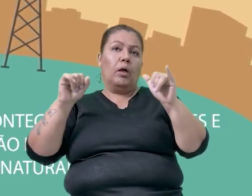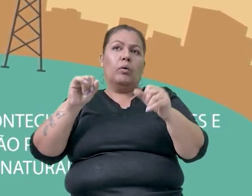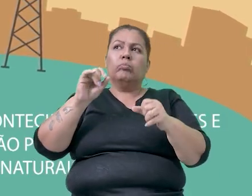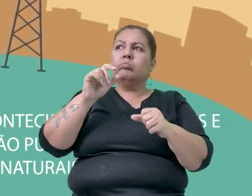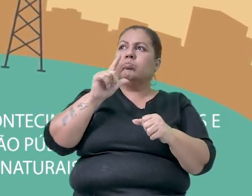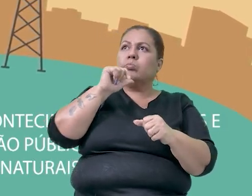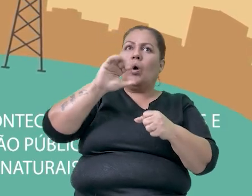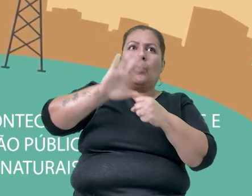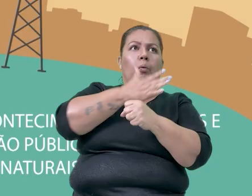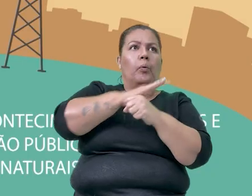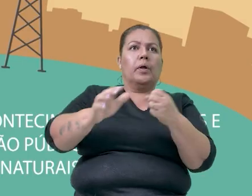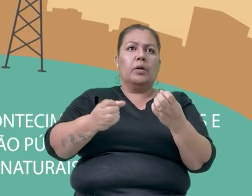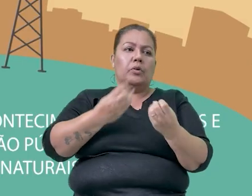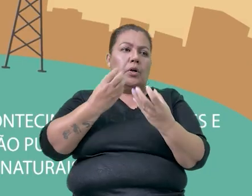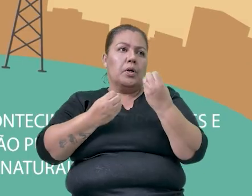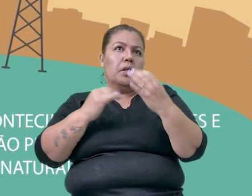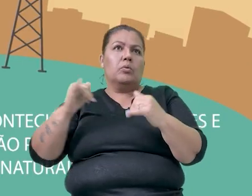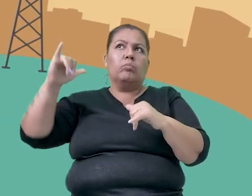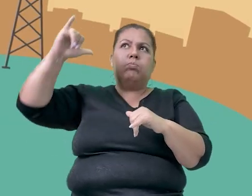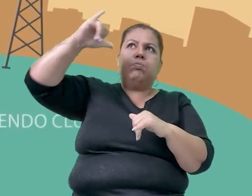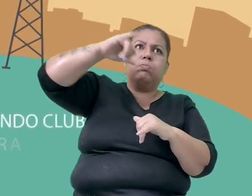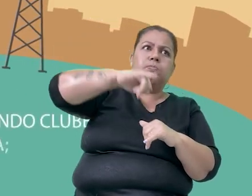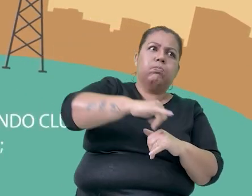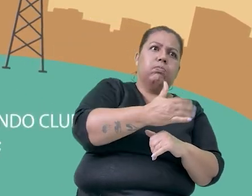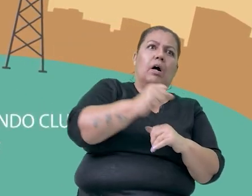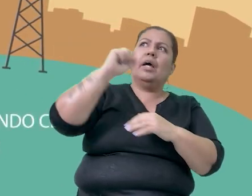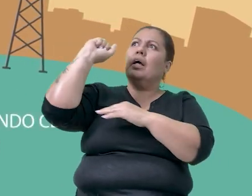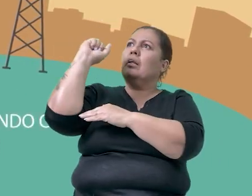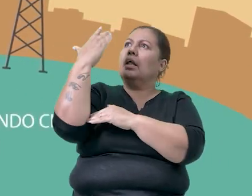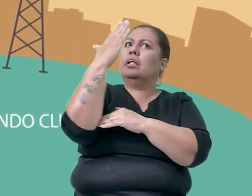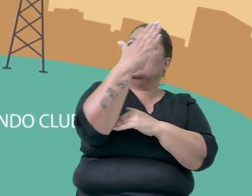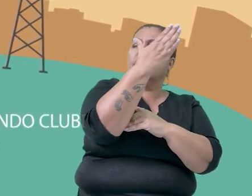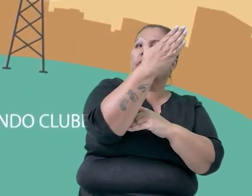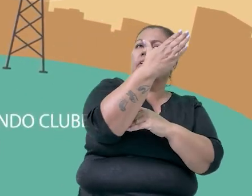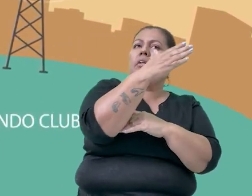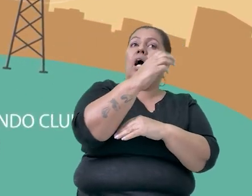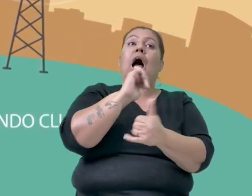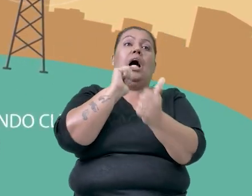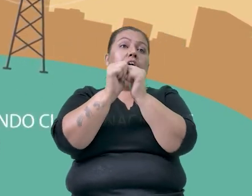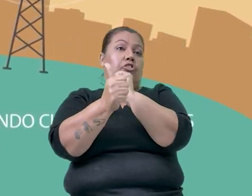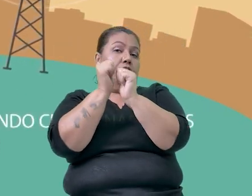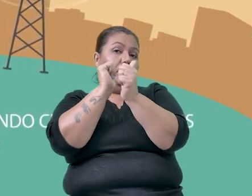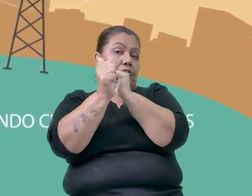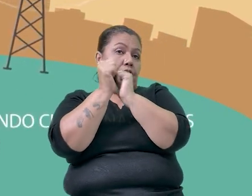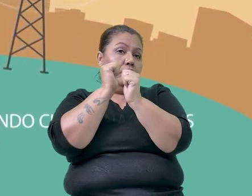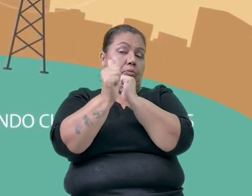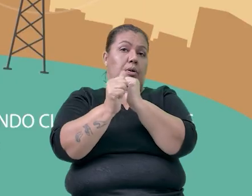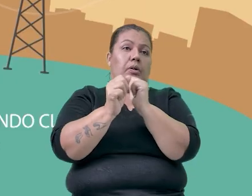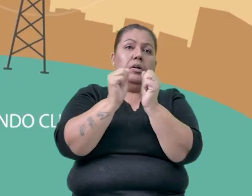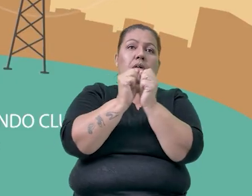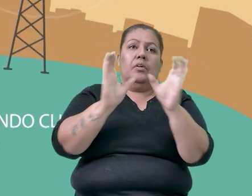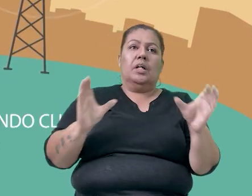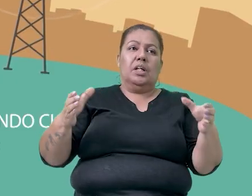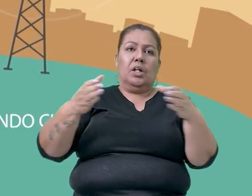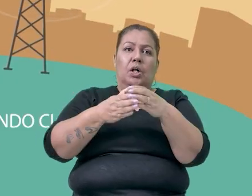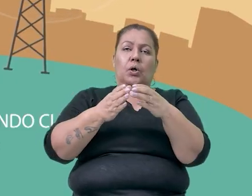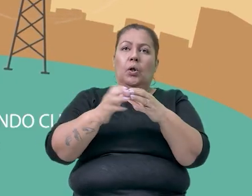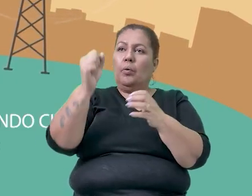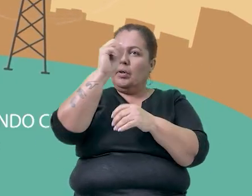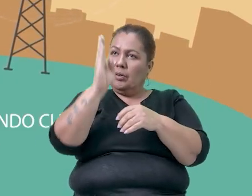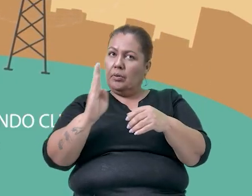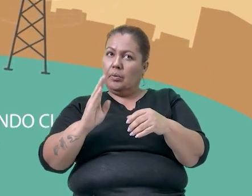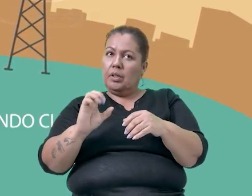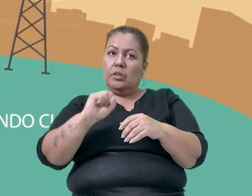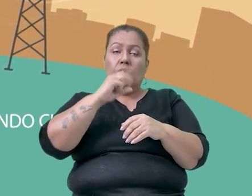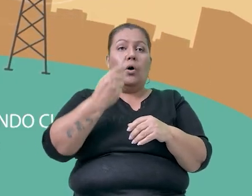enchentes, incêndios e desastres naturais. A cobertura de partidas de futebol envolvendo clubes nacionais